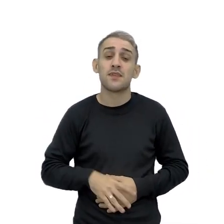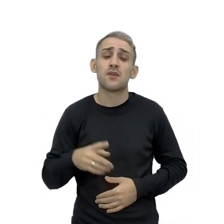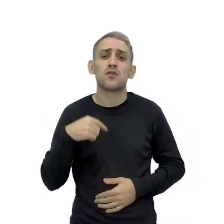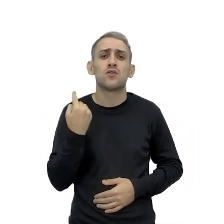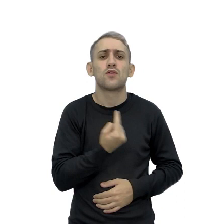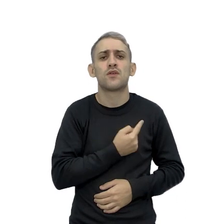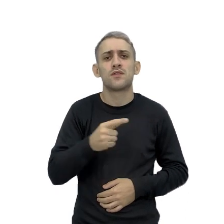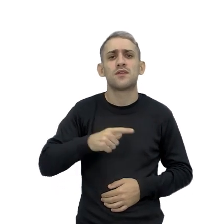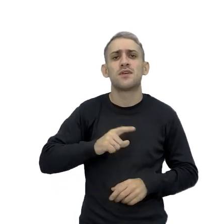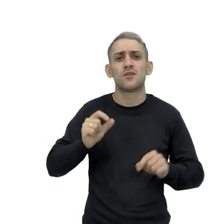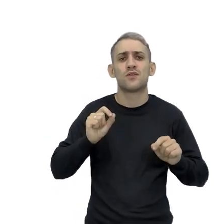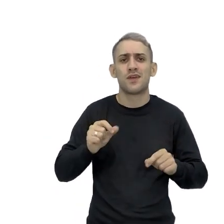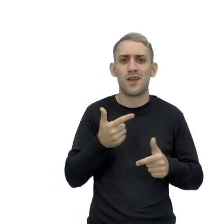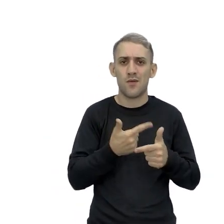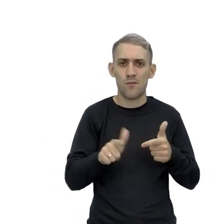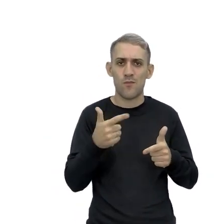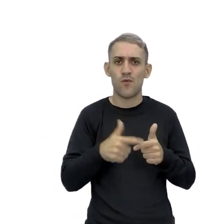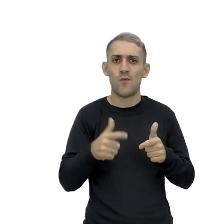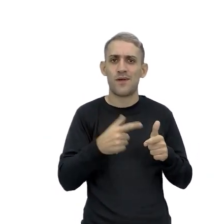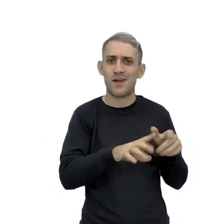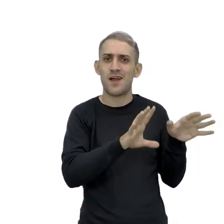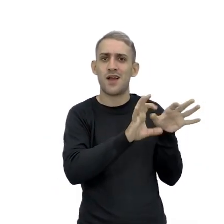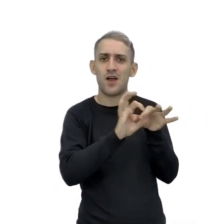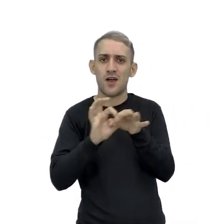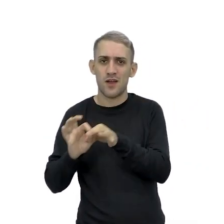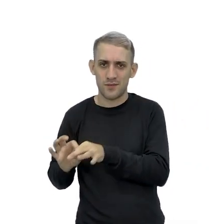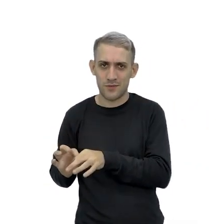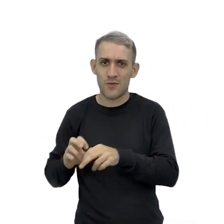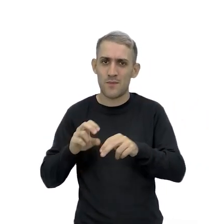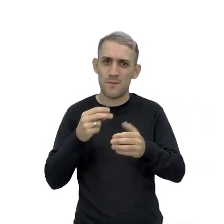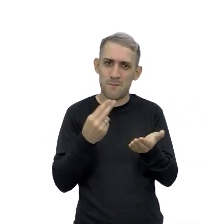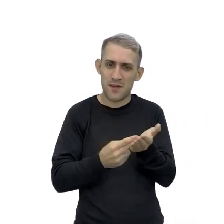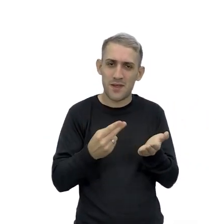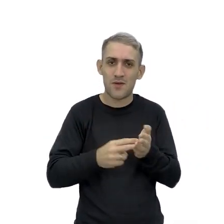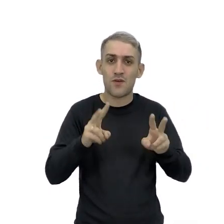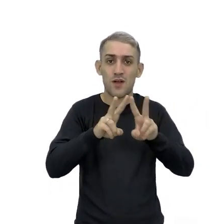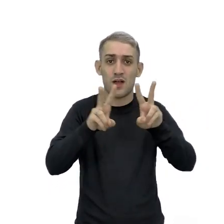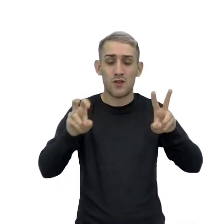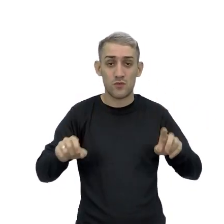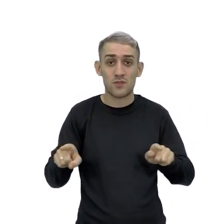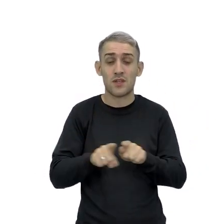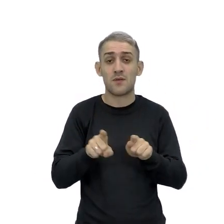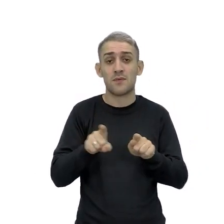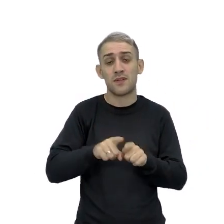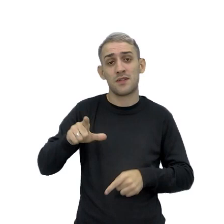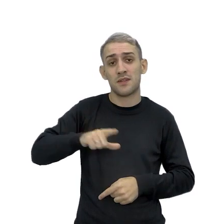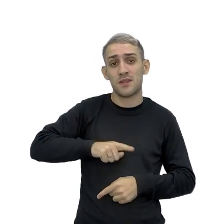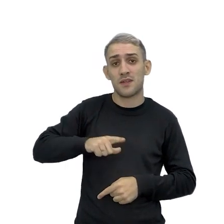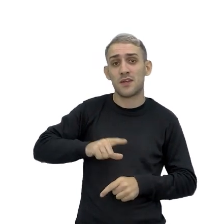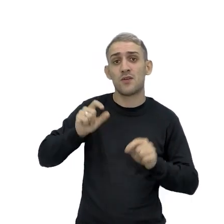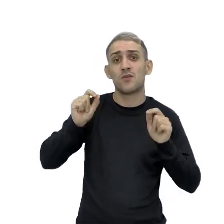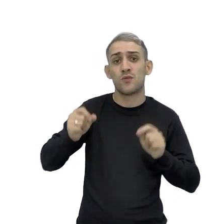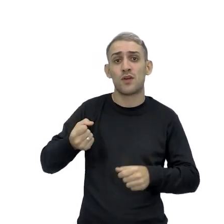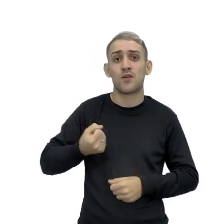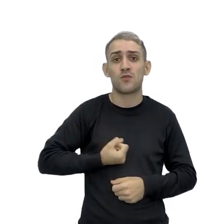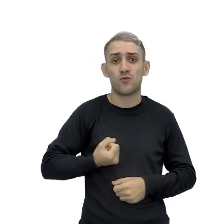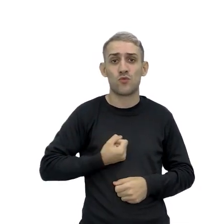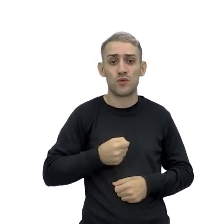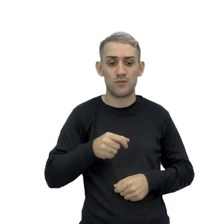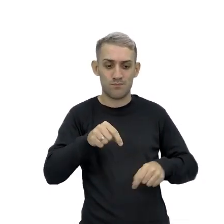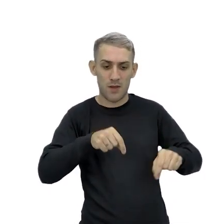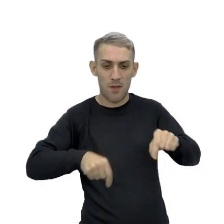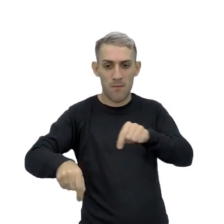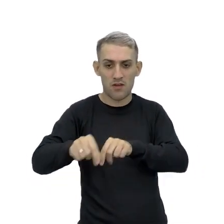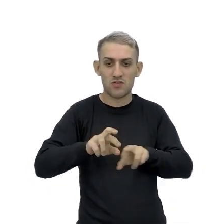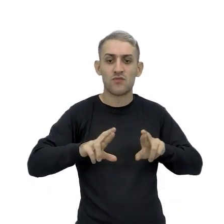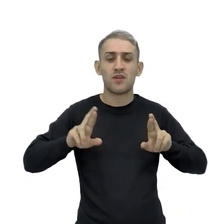nós tivemos uma situação-problema contextualizada pela mesma temática, mas que trouxe a incógnita em lugares diferentes.